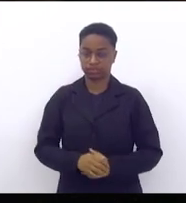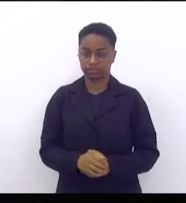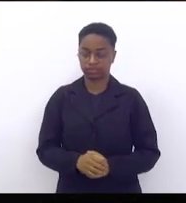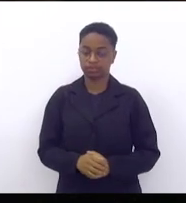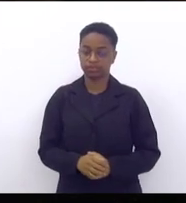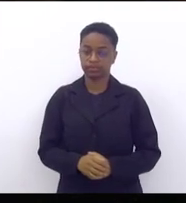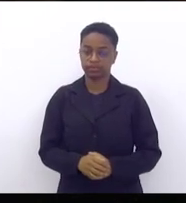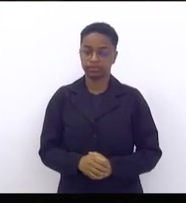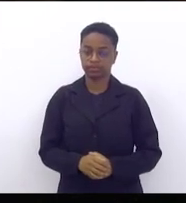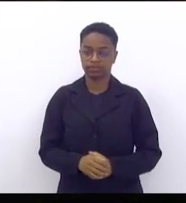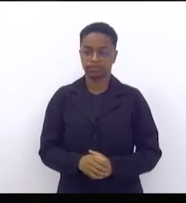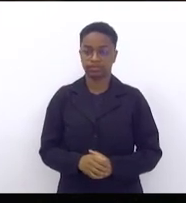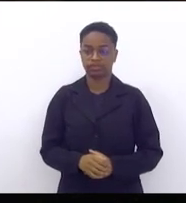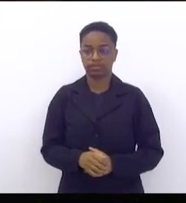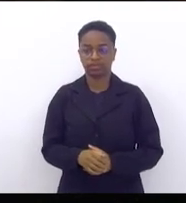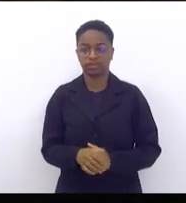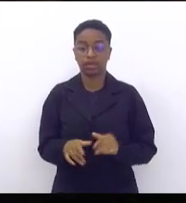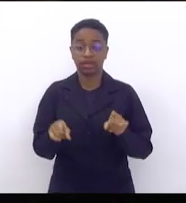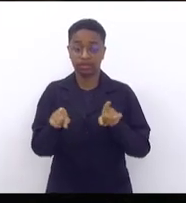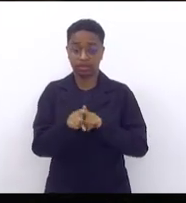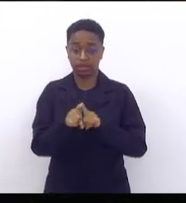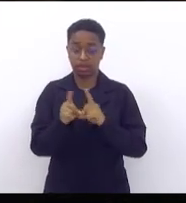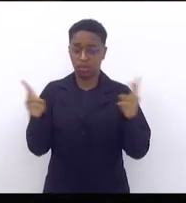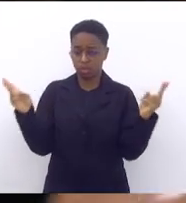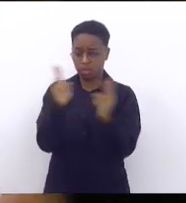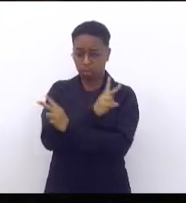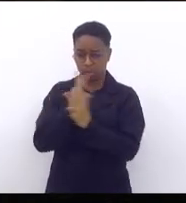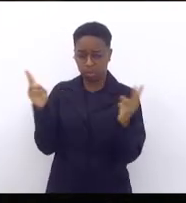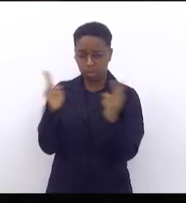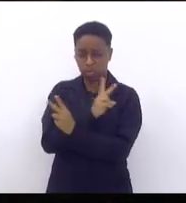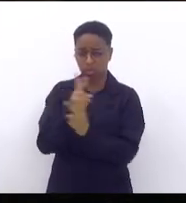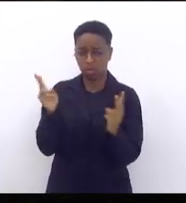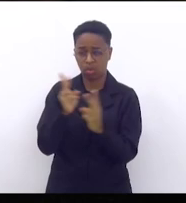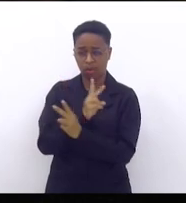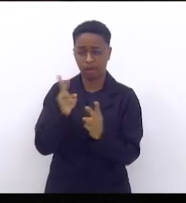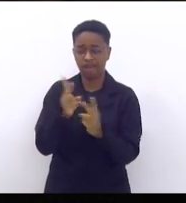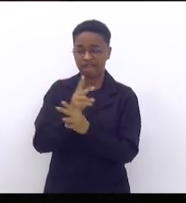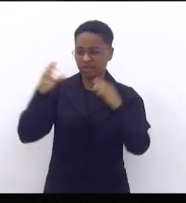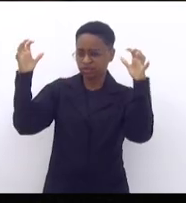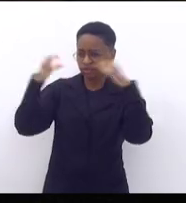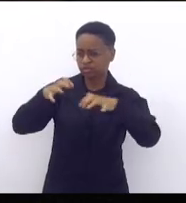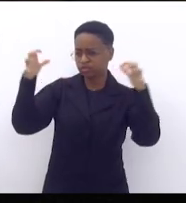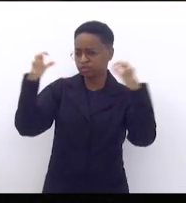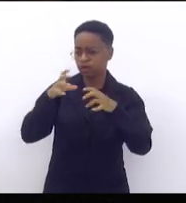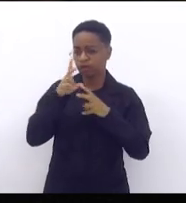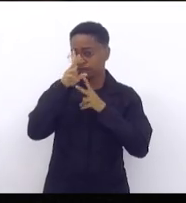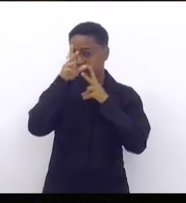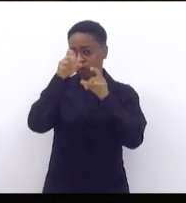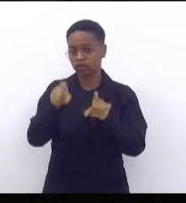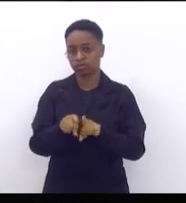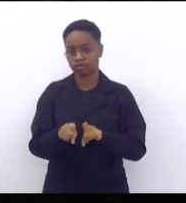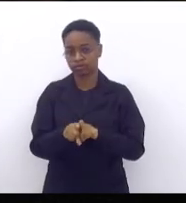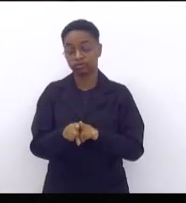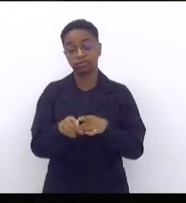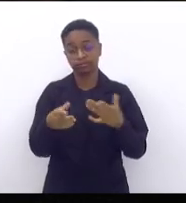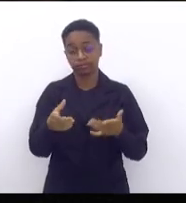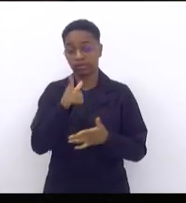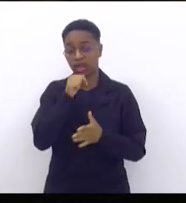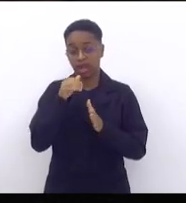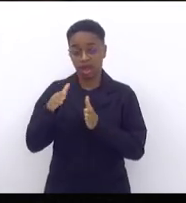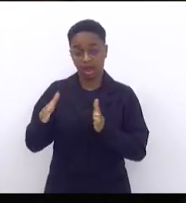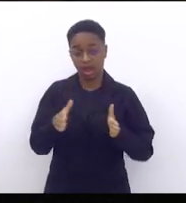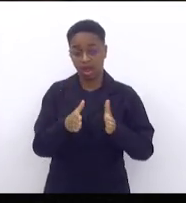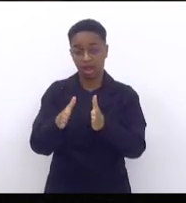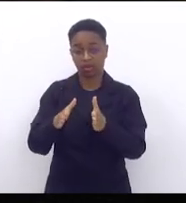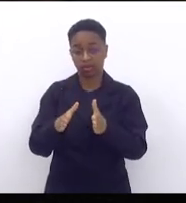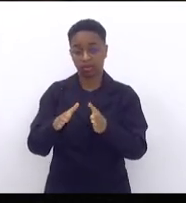Também, como fosse um ciclone, um vento e chuva intensa, os rios